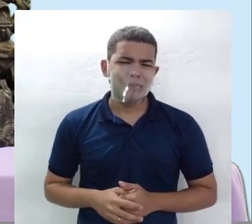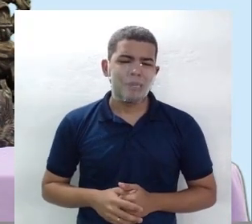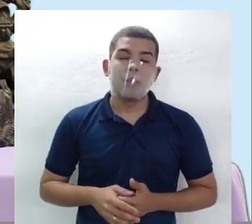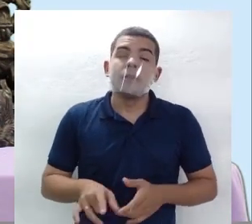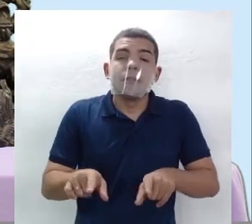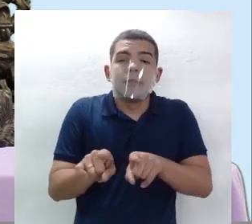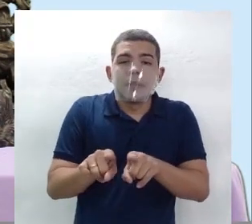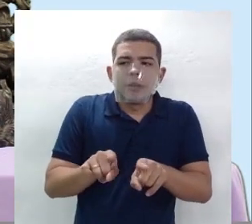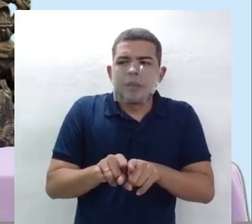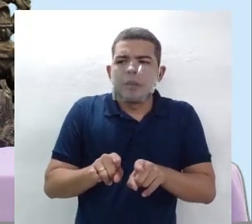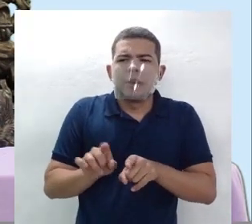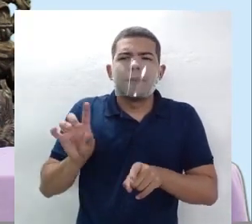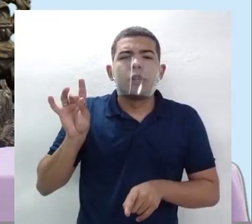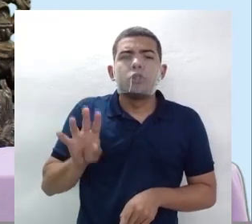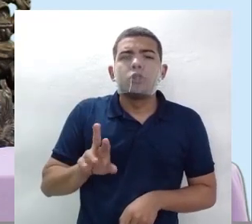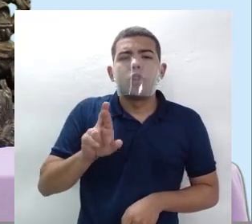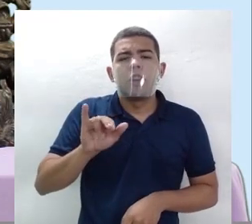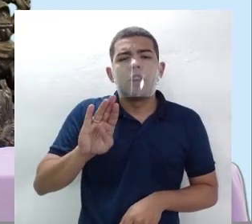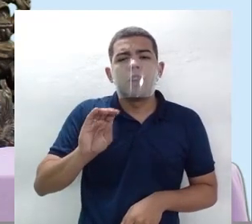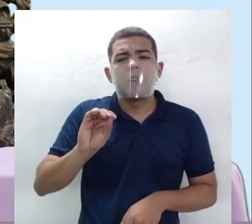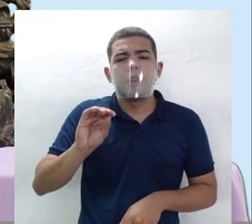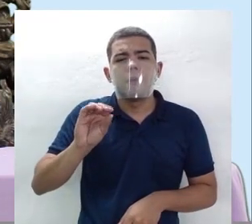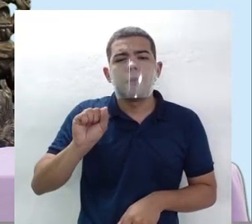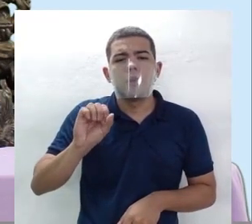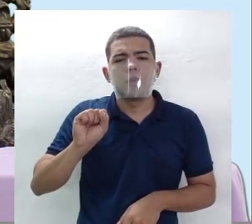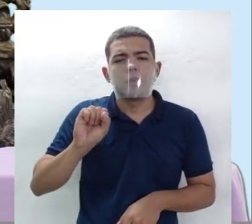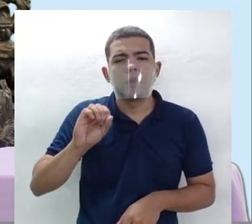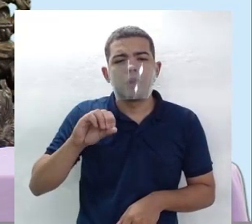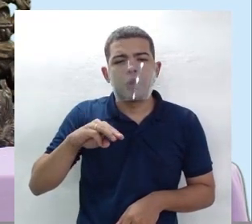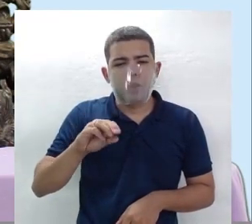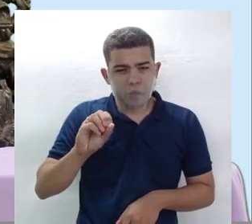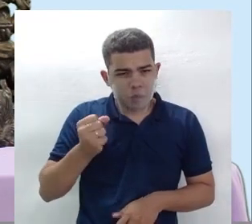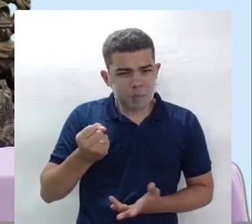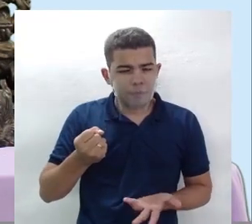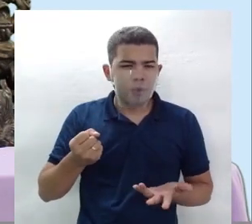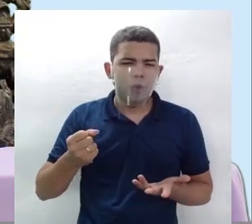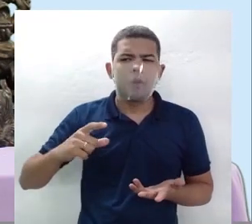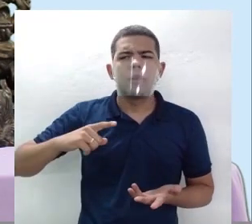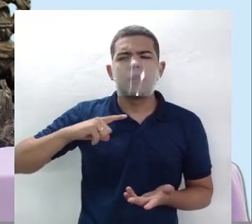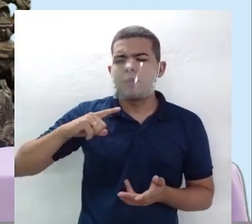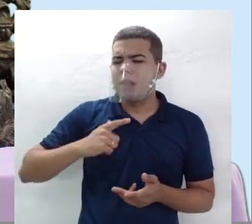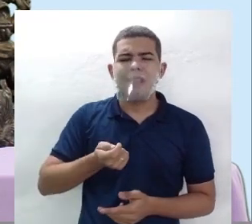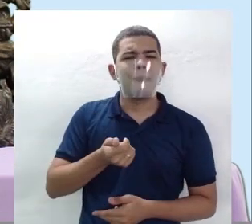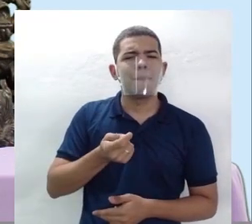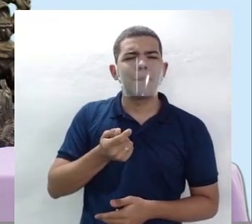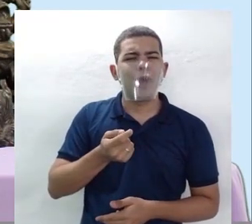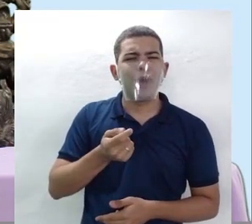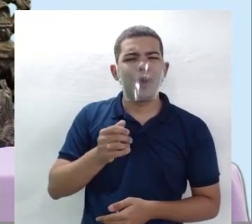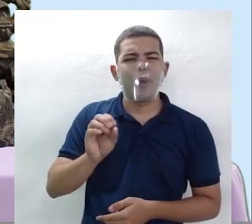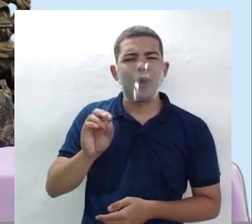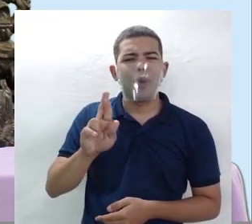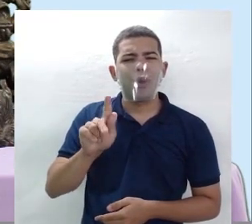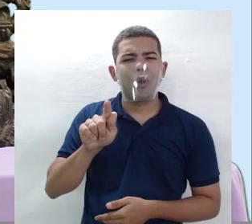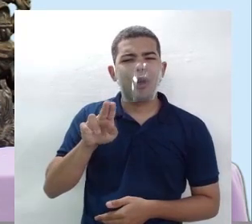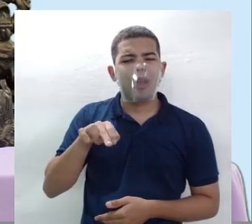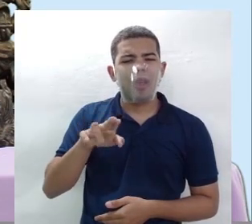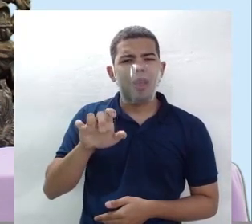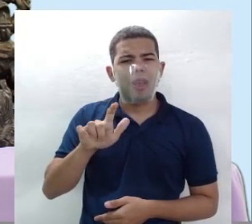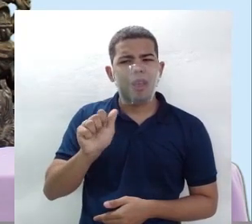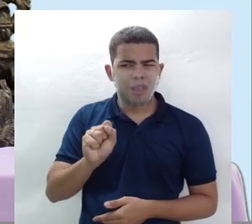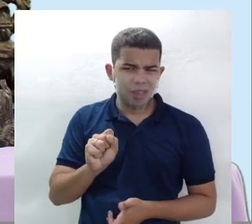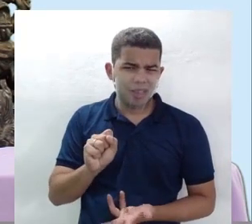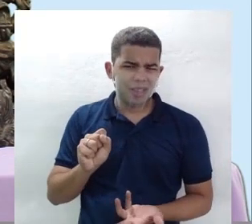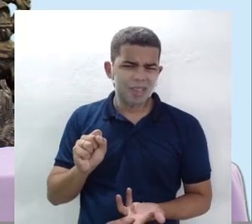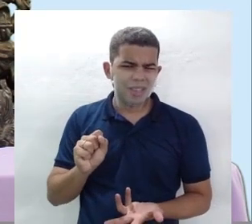apenas ribossomos, ele vai ter organelas poucas, né? Por isso aí, devido à